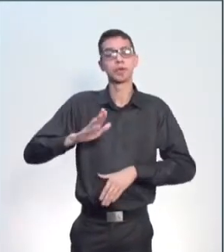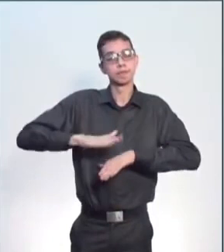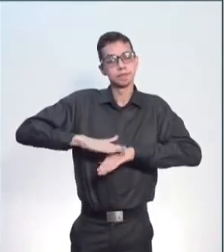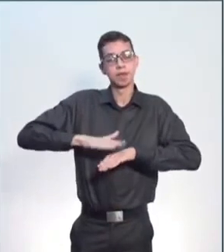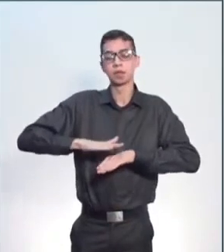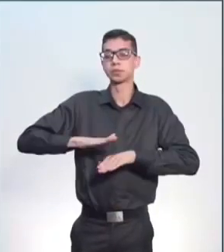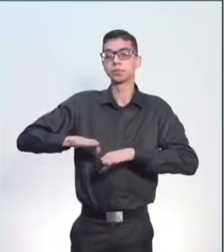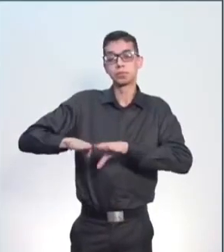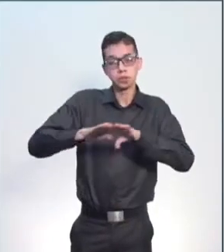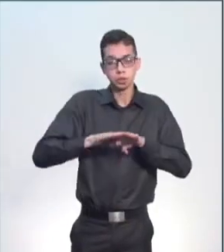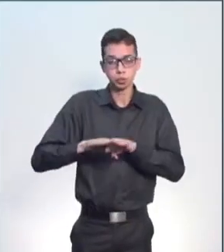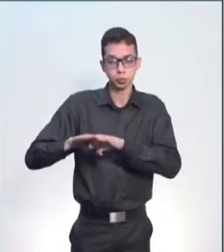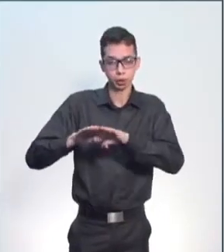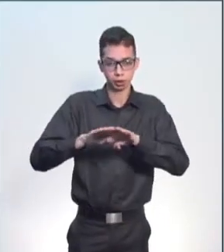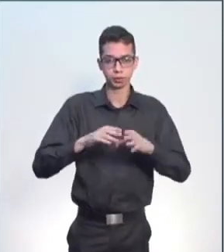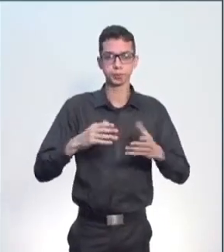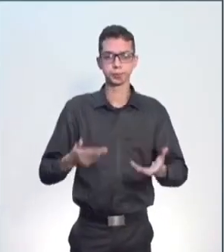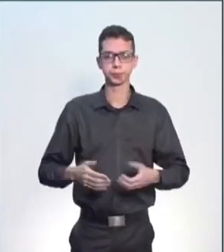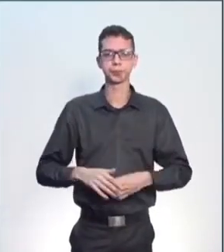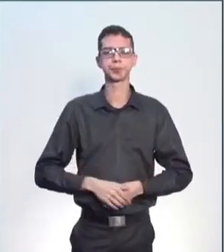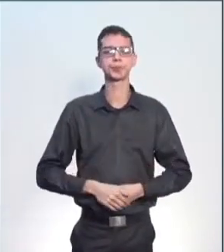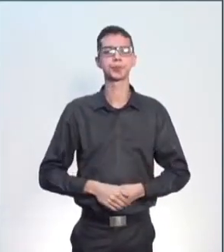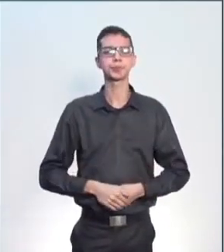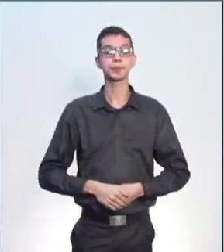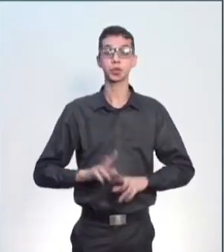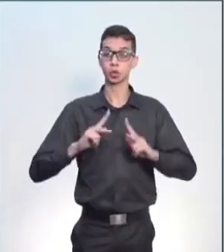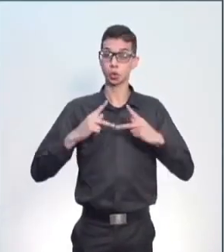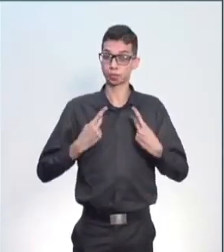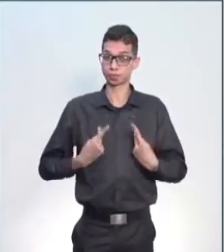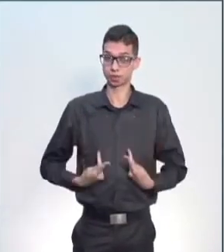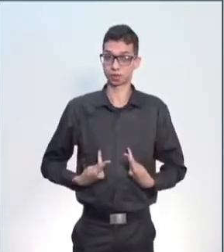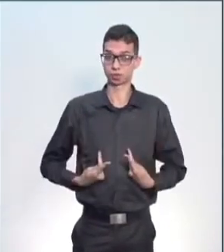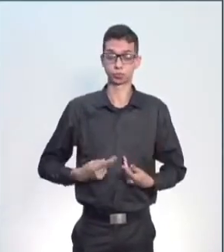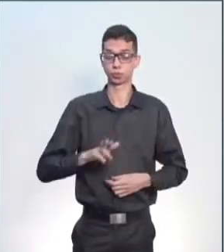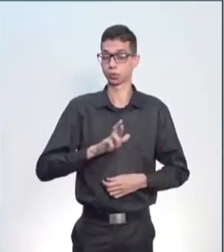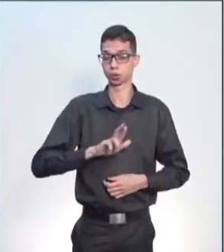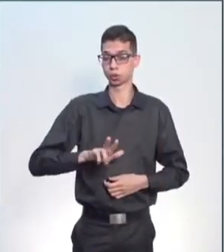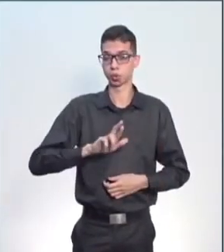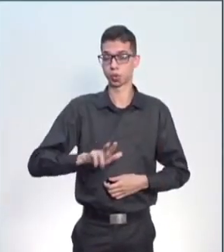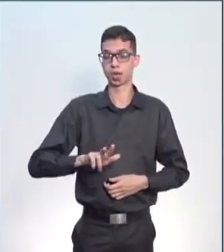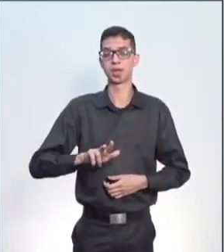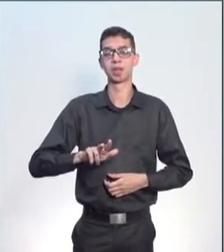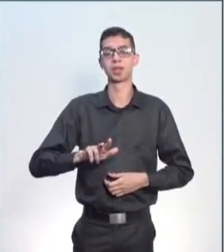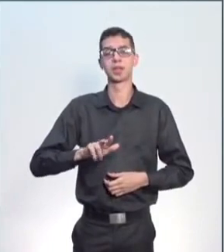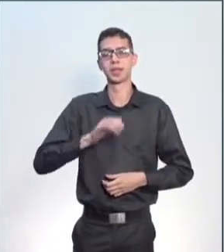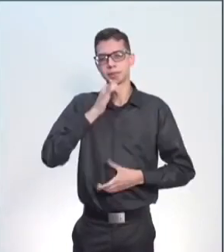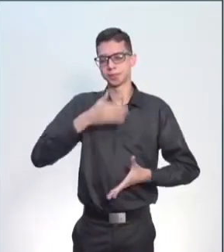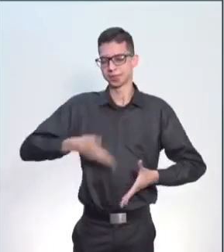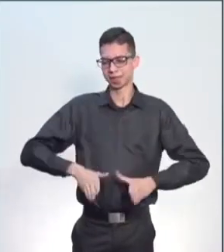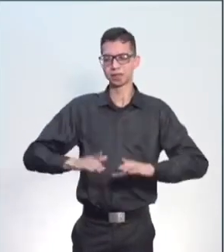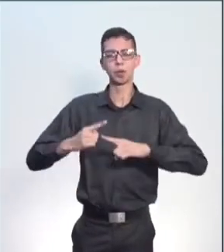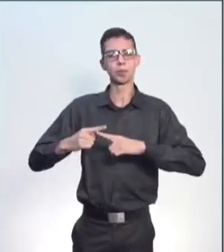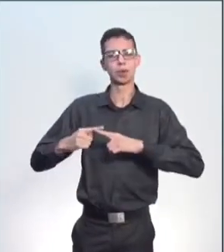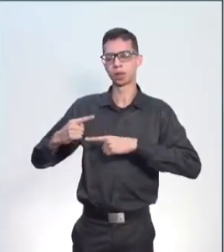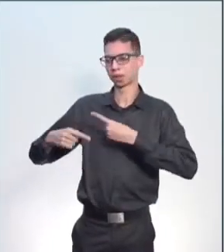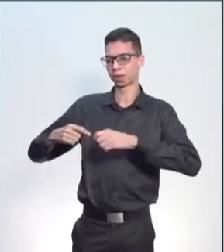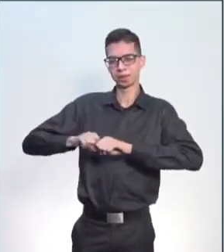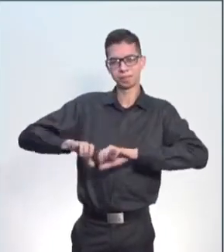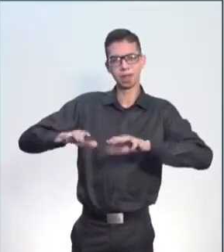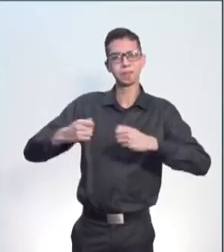em todos inato. A espécie humana não nasceu para o isolamento e para a vida errante, mas para